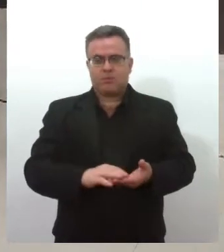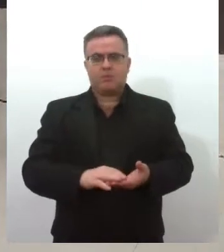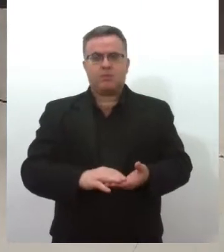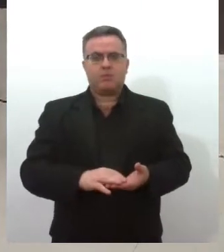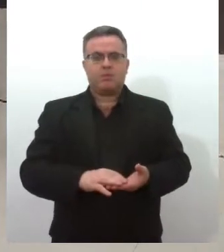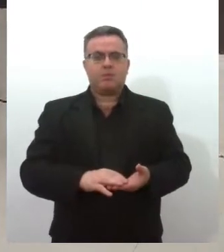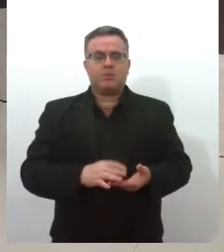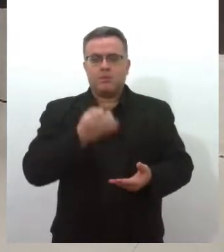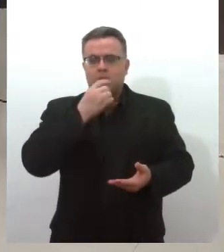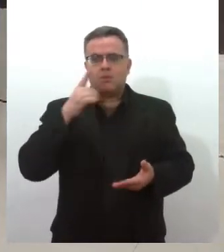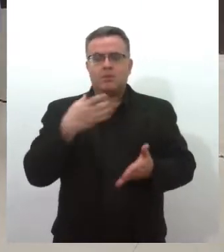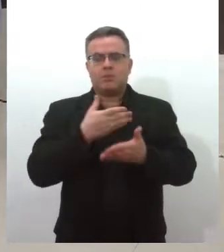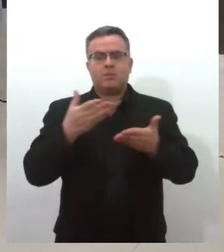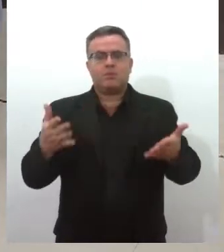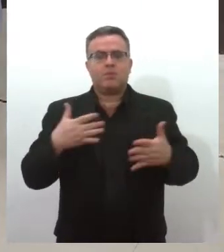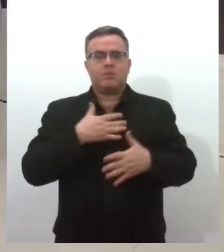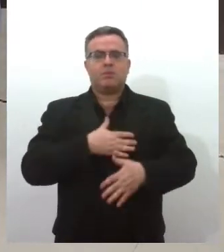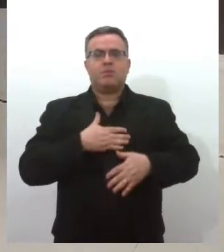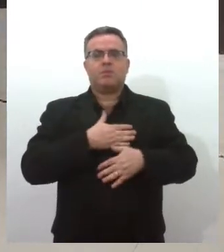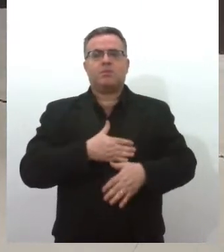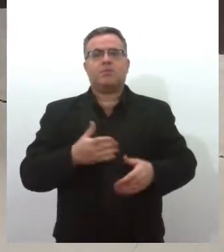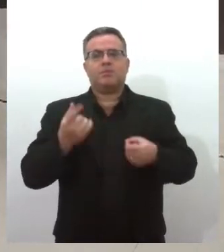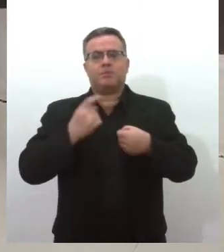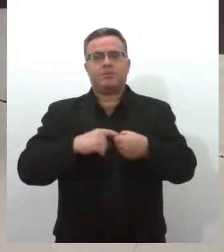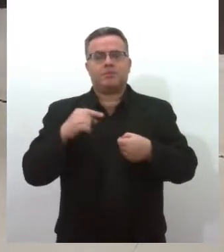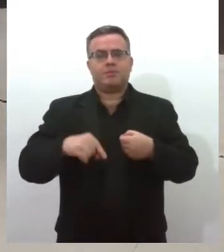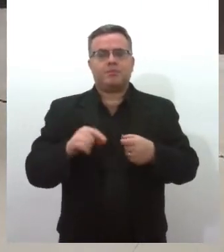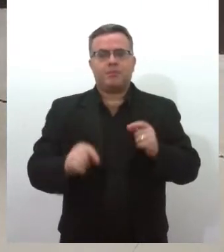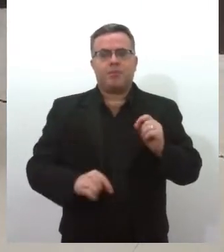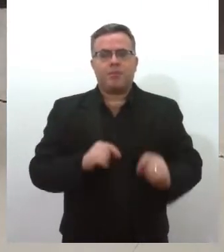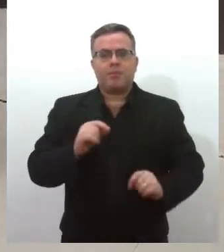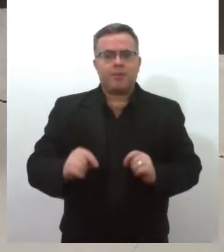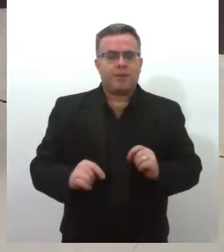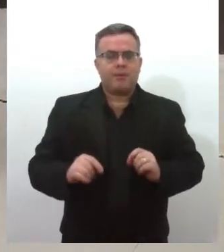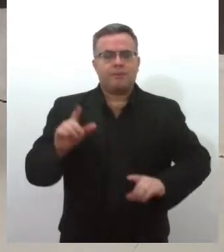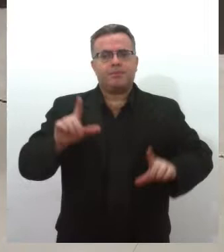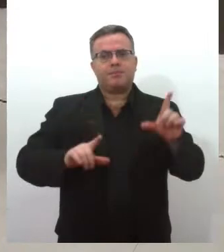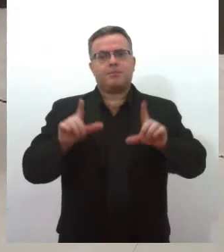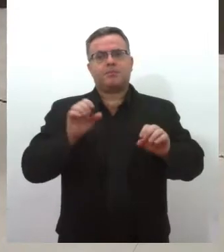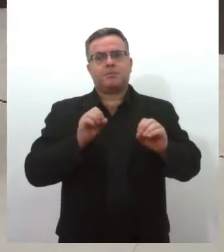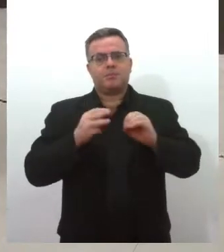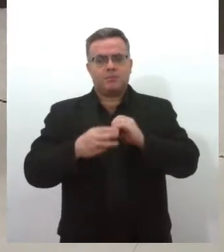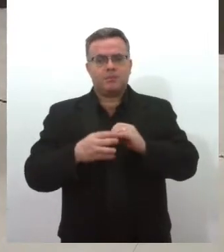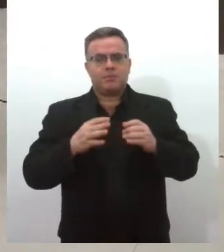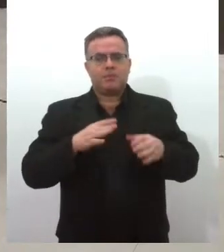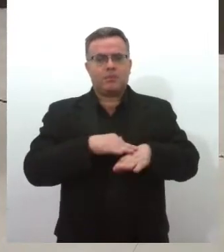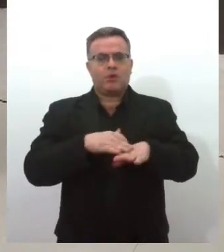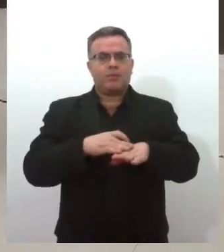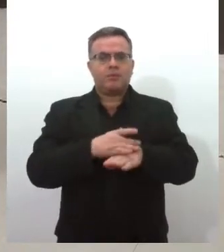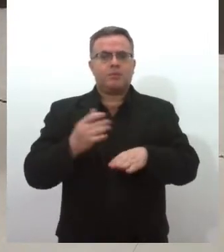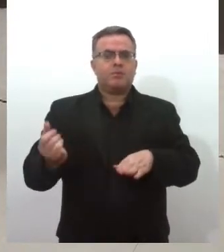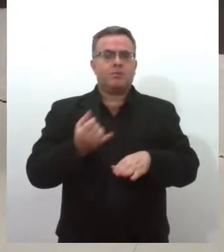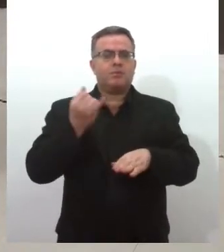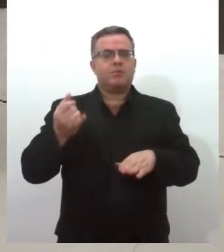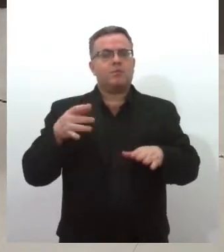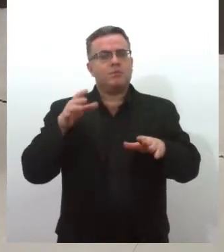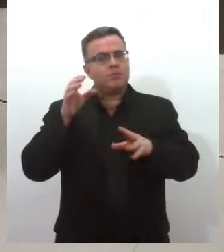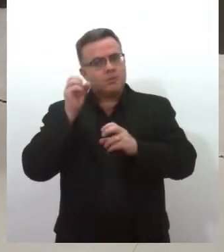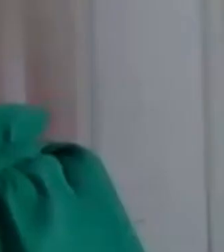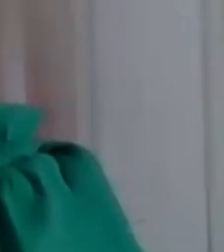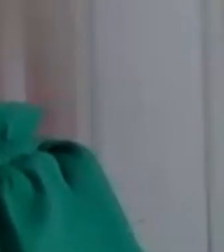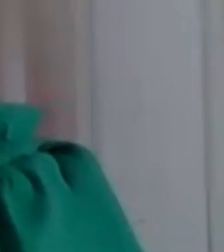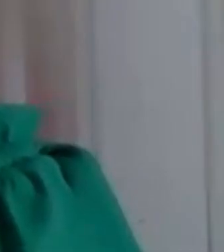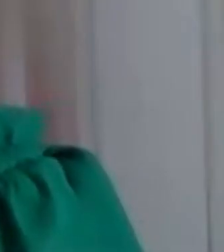Bom dia, é sempre um prazer poder voltar aqui, né, na TV Alese e conversar sobre uma coisa tão importante que é o sono. Pois